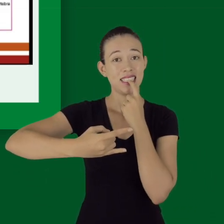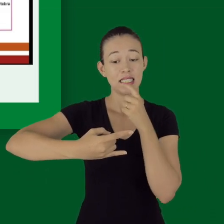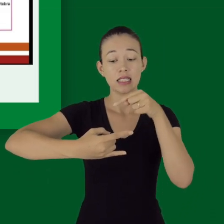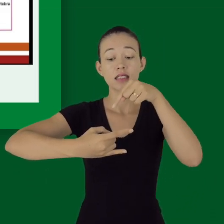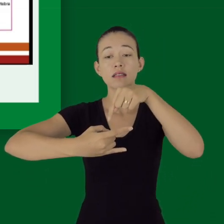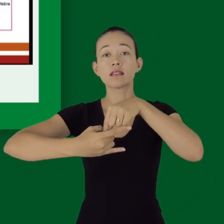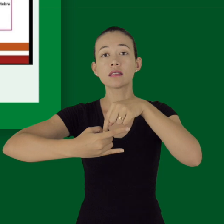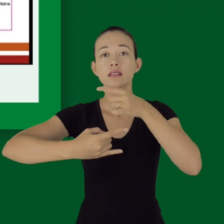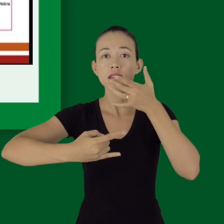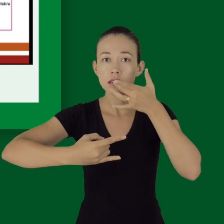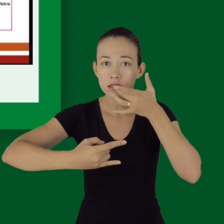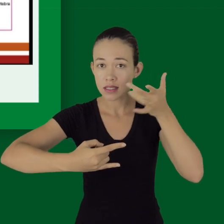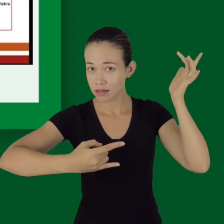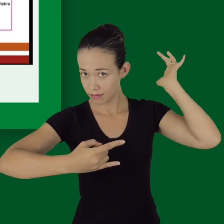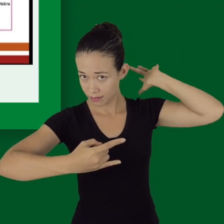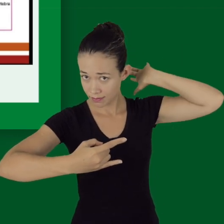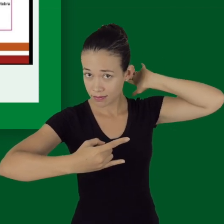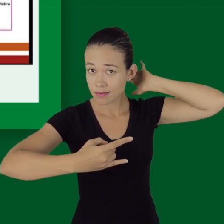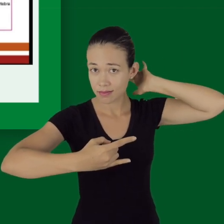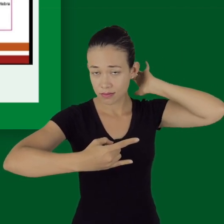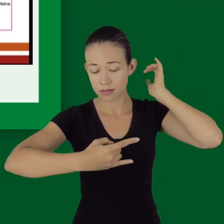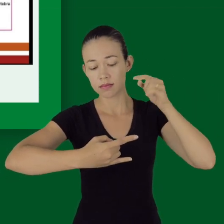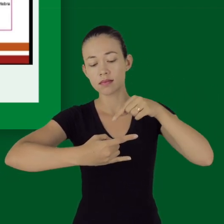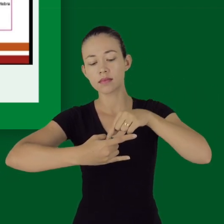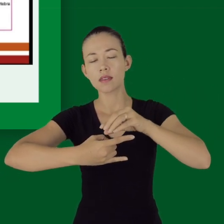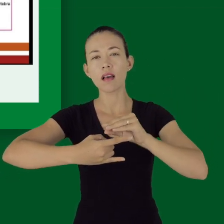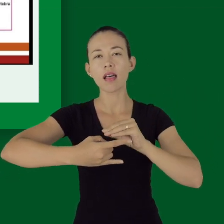né? A medula, né? Essa medula, partes